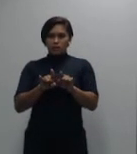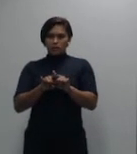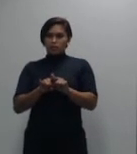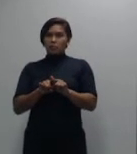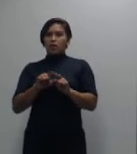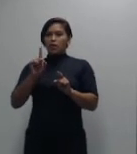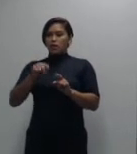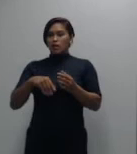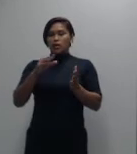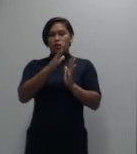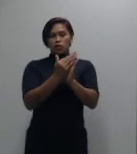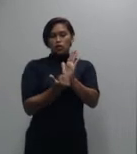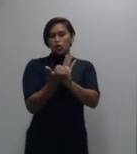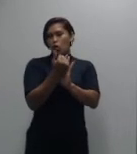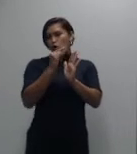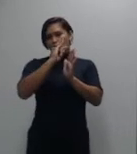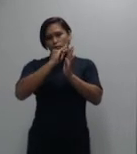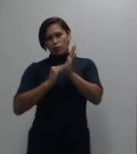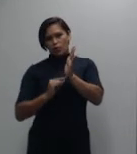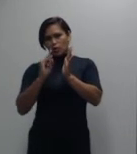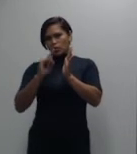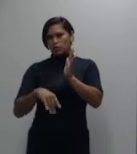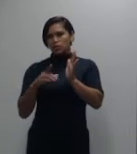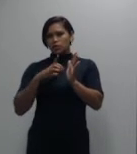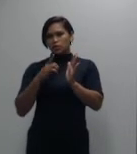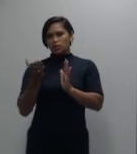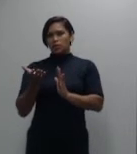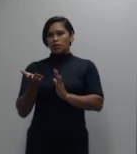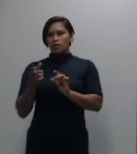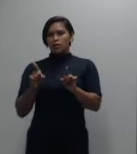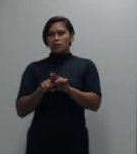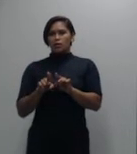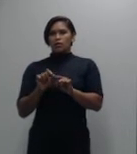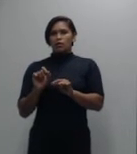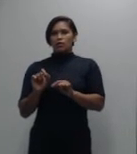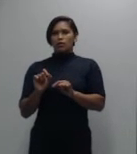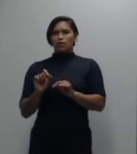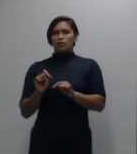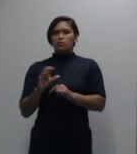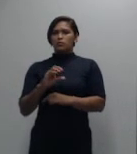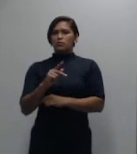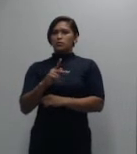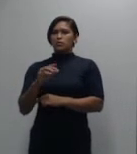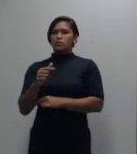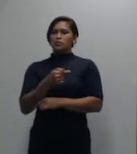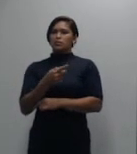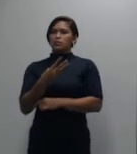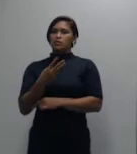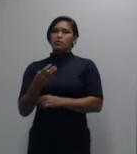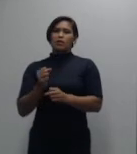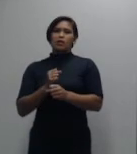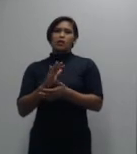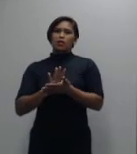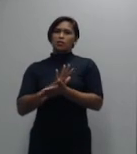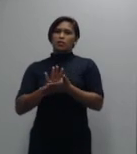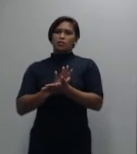embargos de declaração opostos sob o Pálio do do do em 73 não Consul em efeito sensível